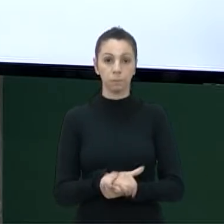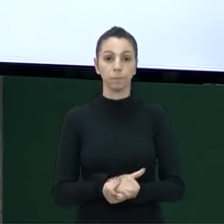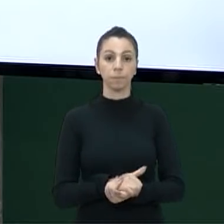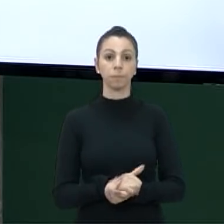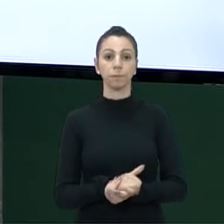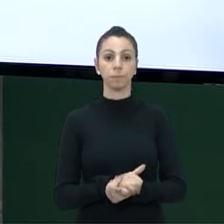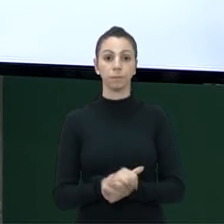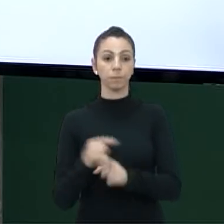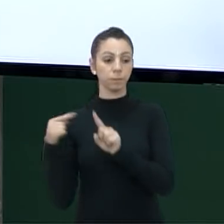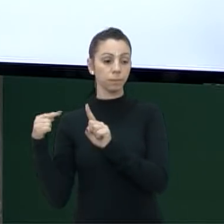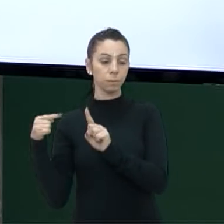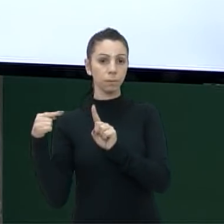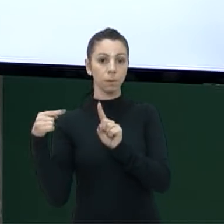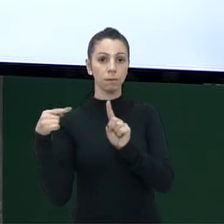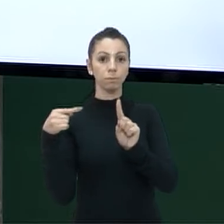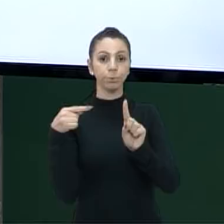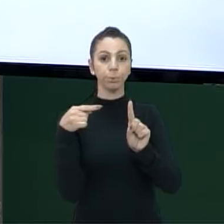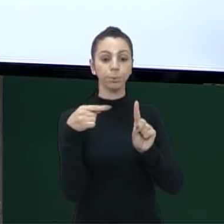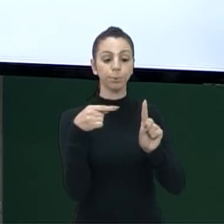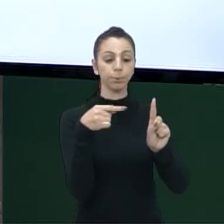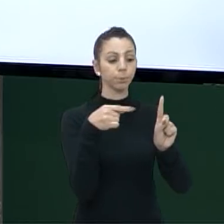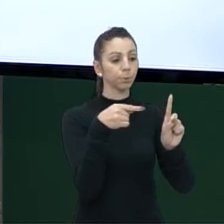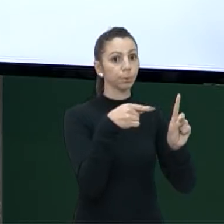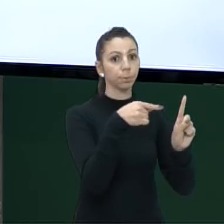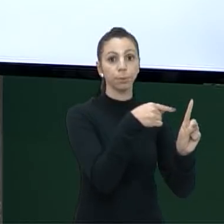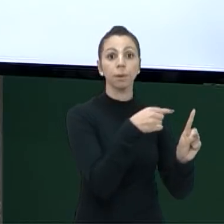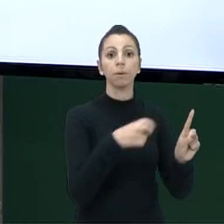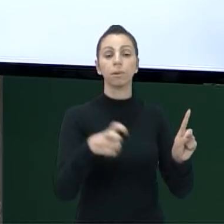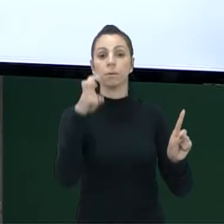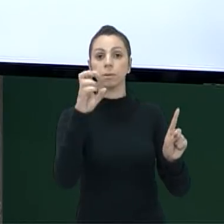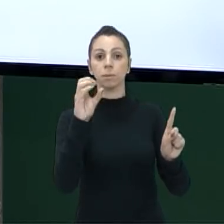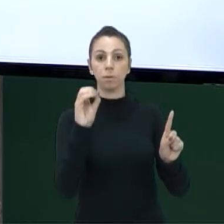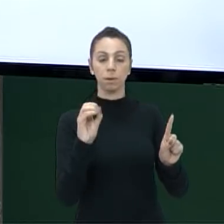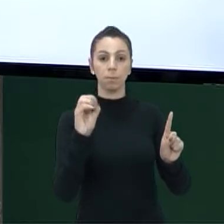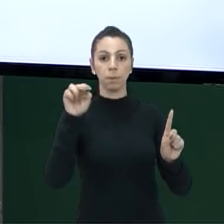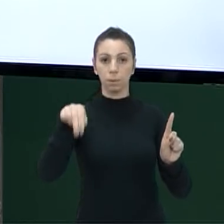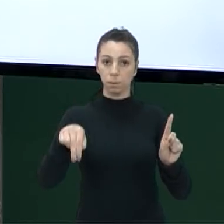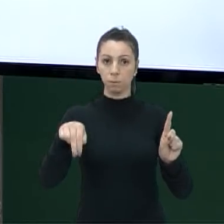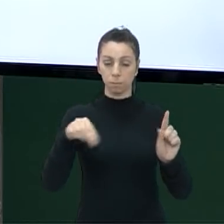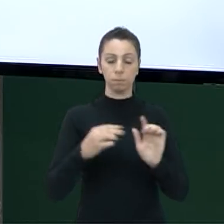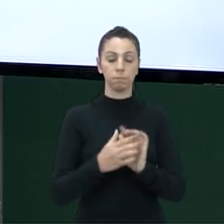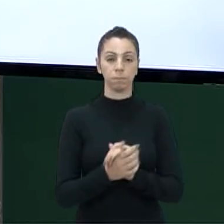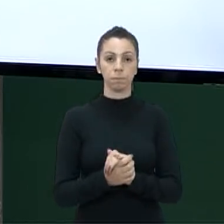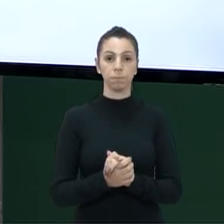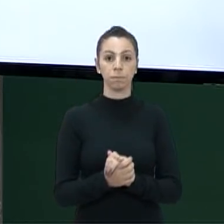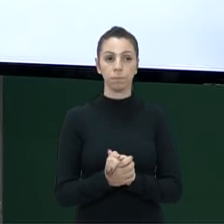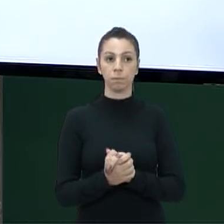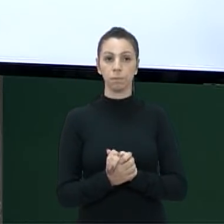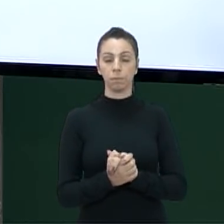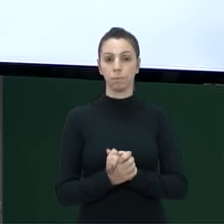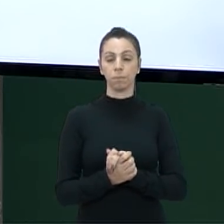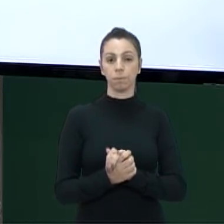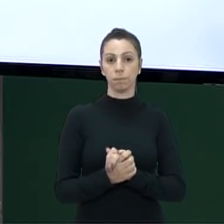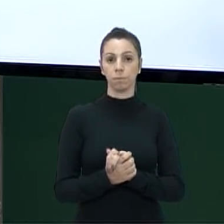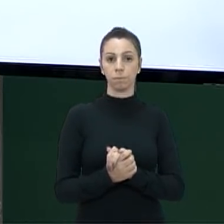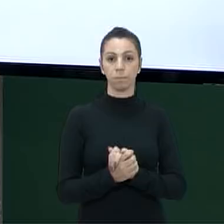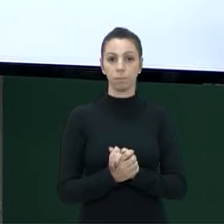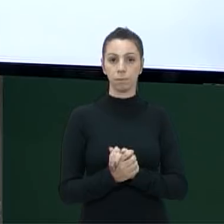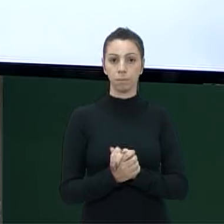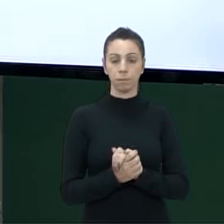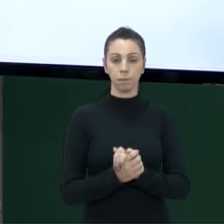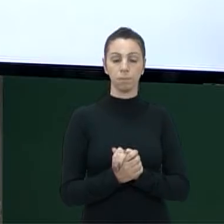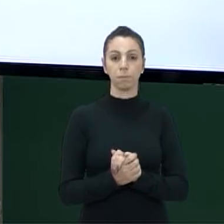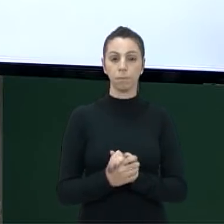simplesmente a força de 50 que ela queria promover, no caso, esse movimento. Certo? Então nós teremos 50, né, que é a